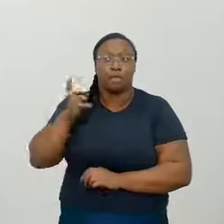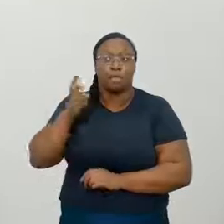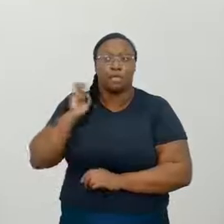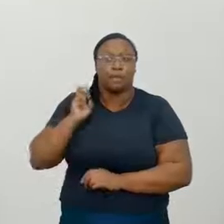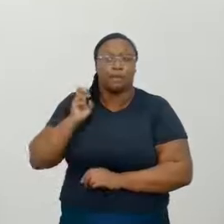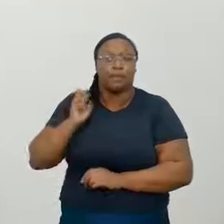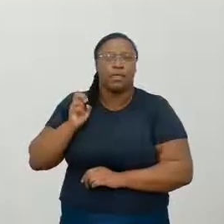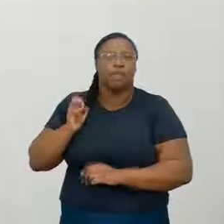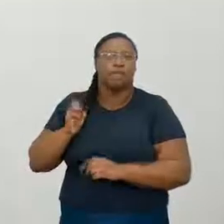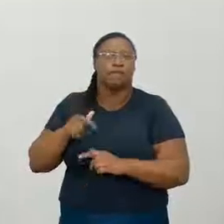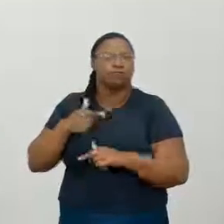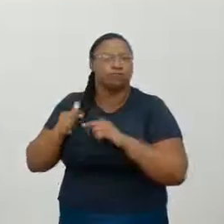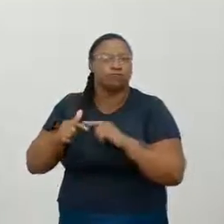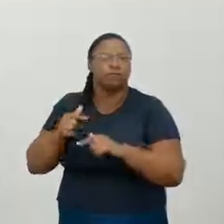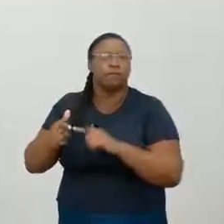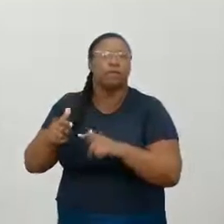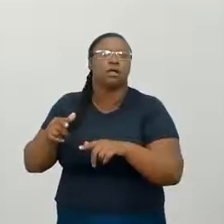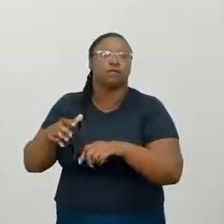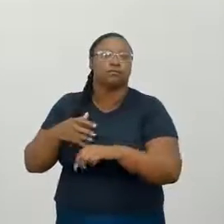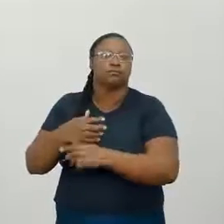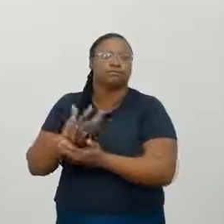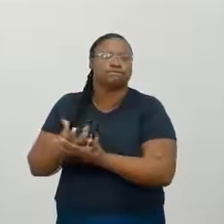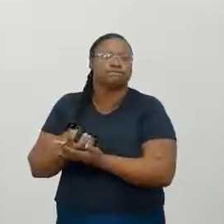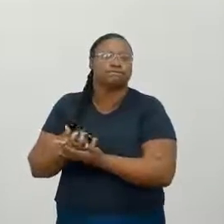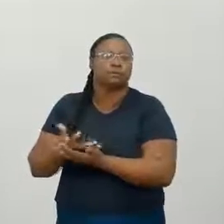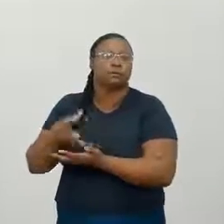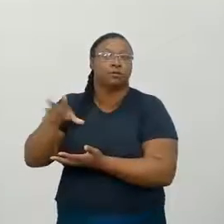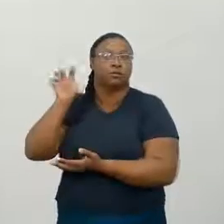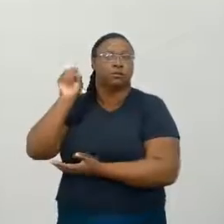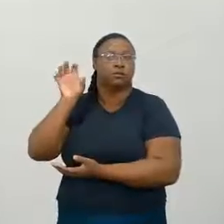alguma coisa que eles ouviram e que de repente venha, né,